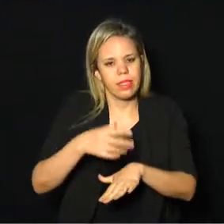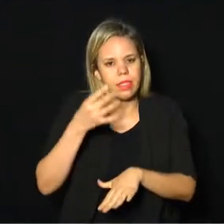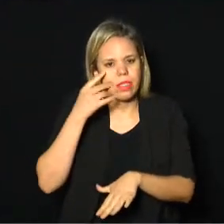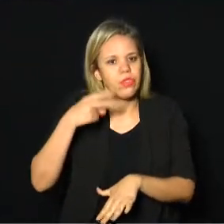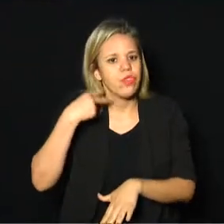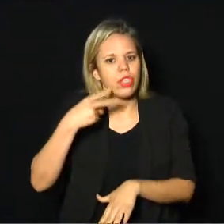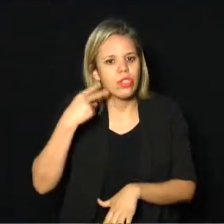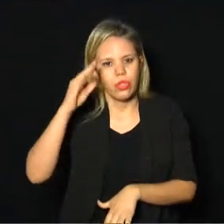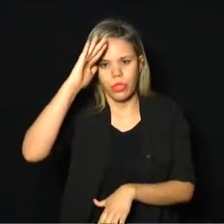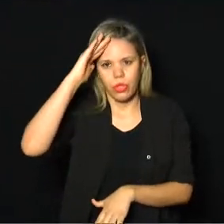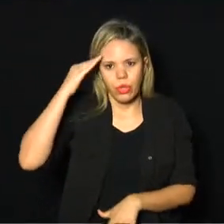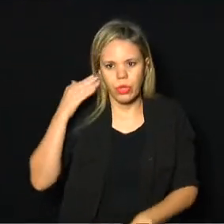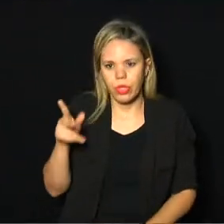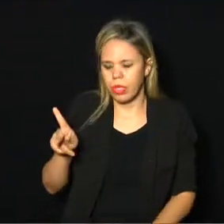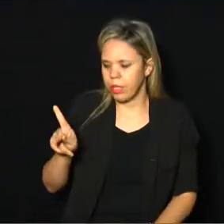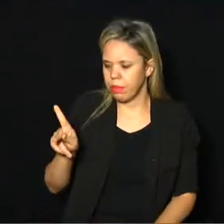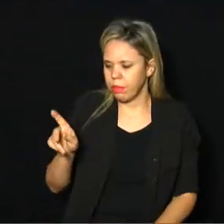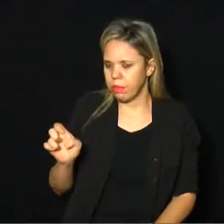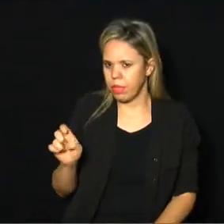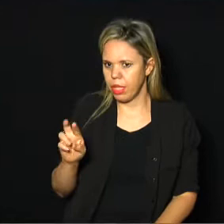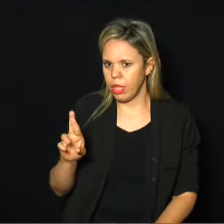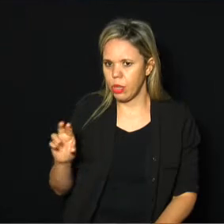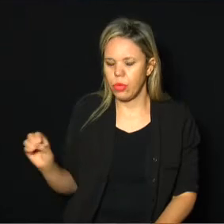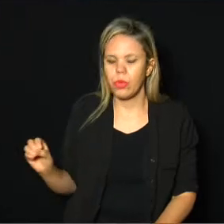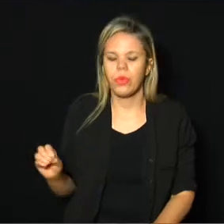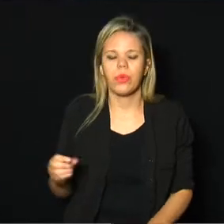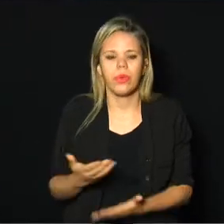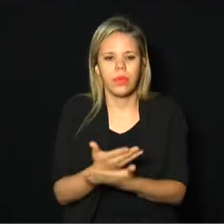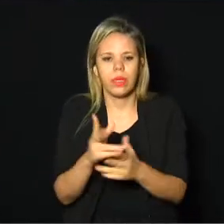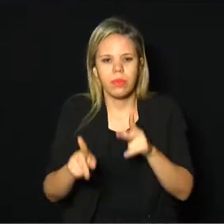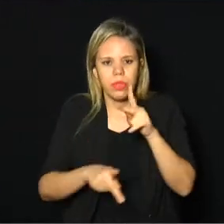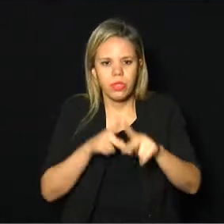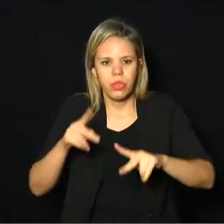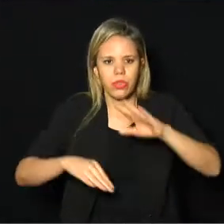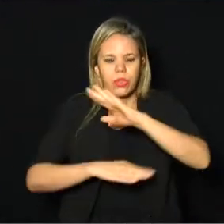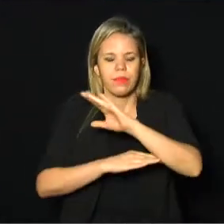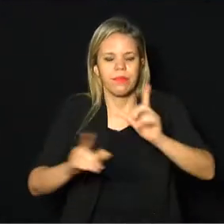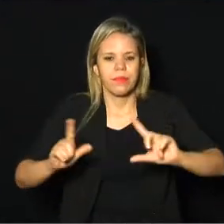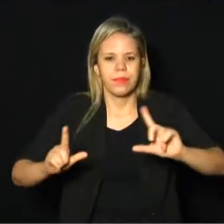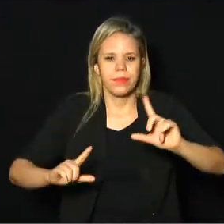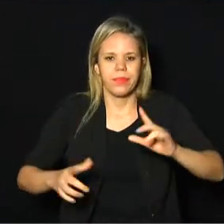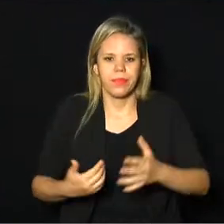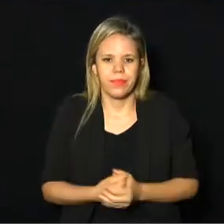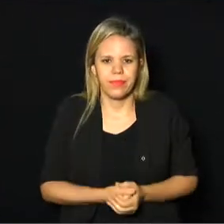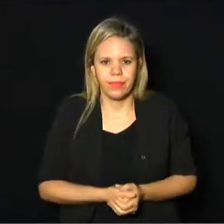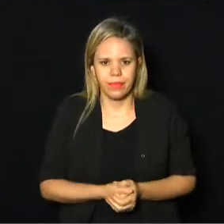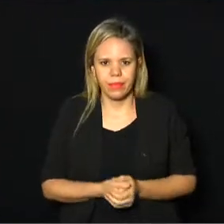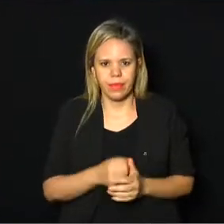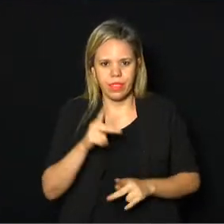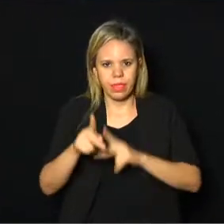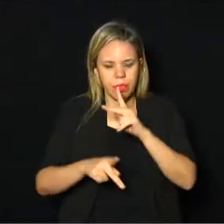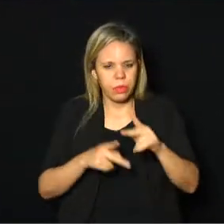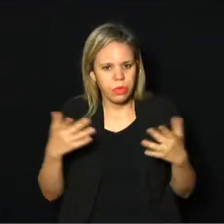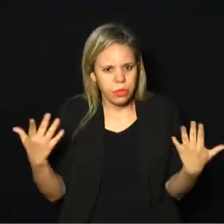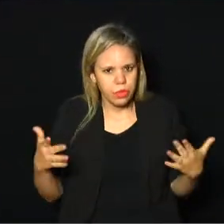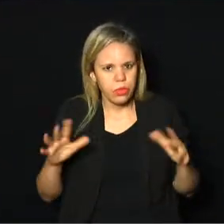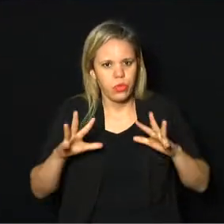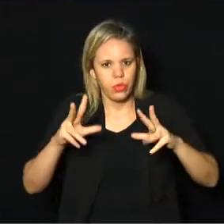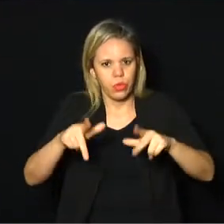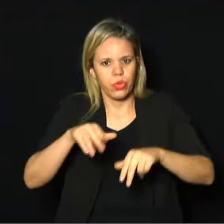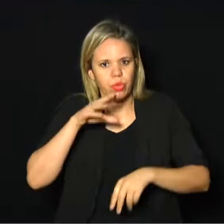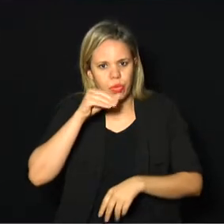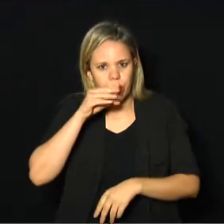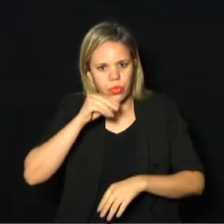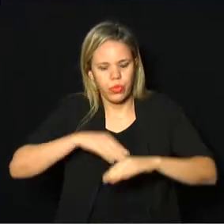comissão, agradecer o apoio de toda a equipe da TV Câmara, agradecer também o cerimonial e todos os funcionários ali